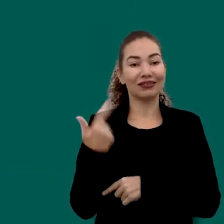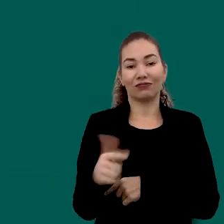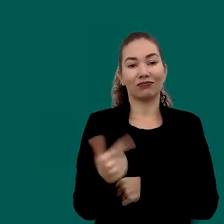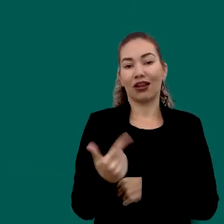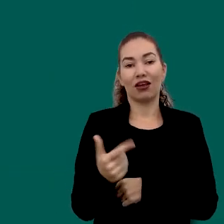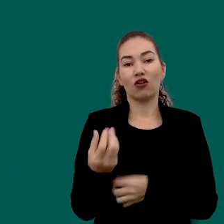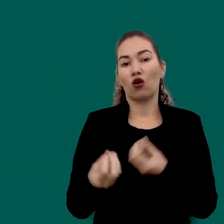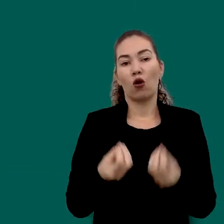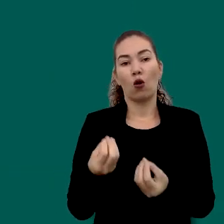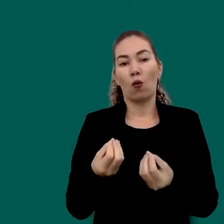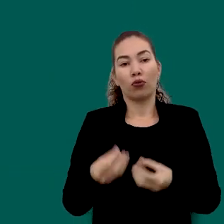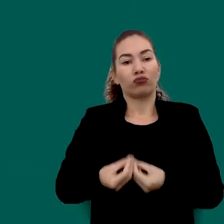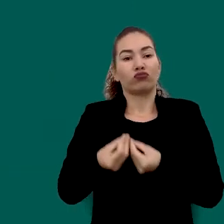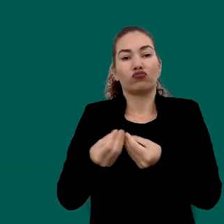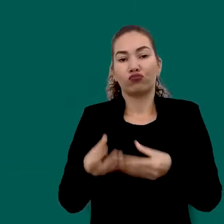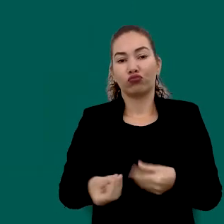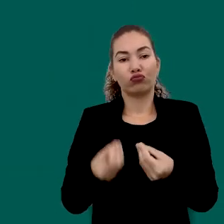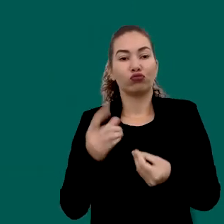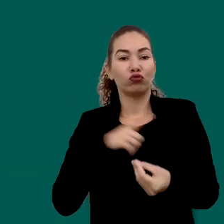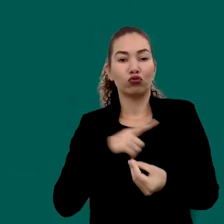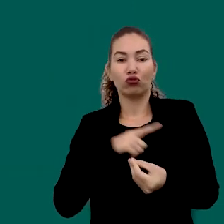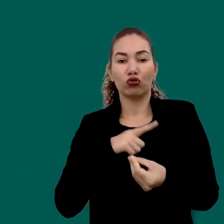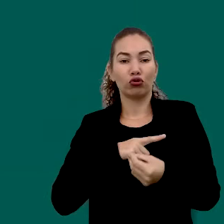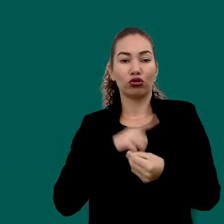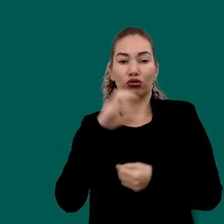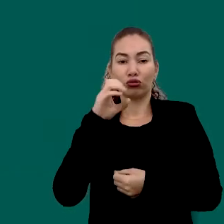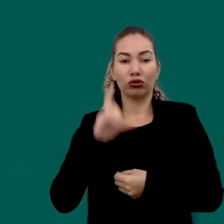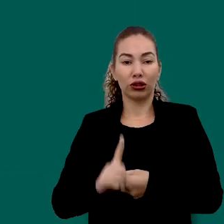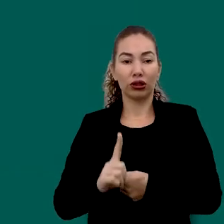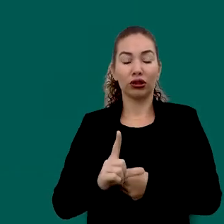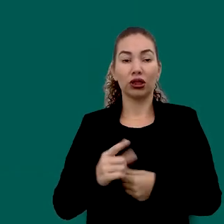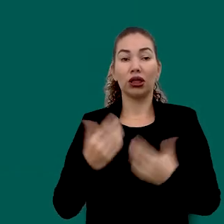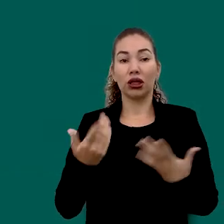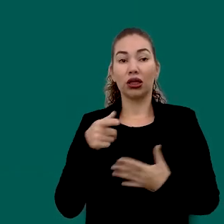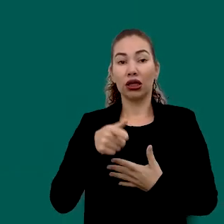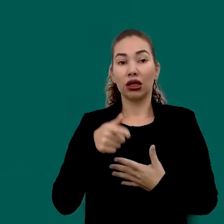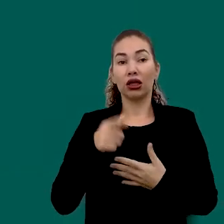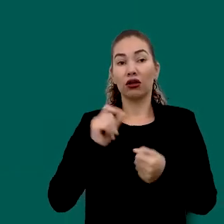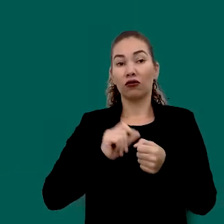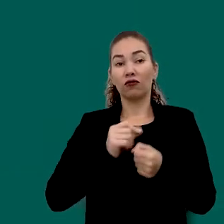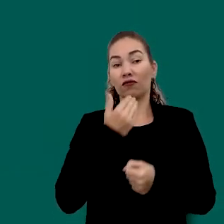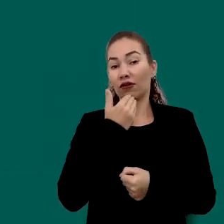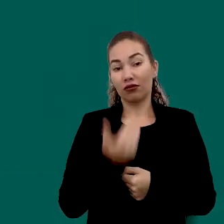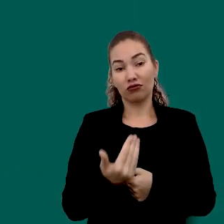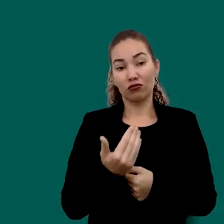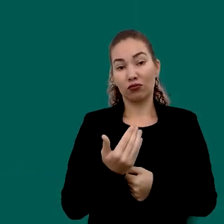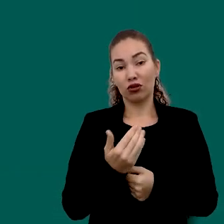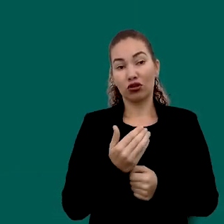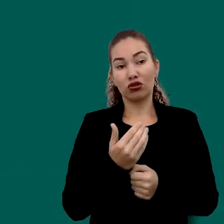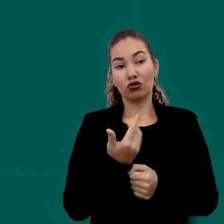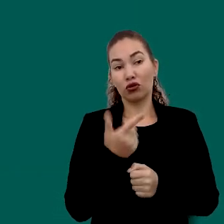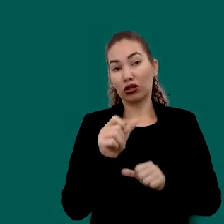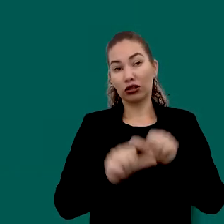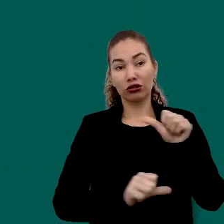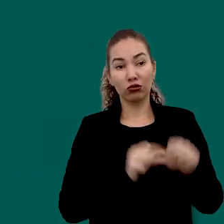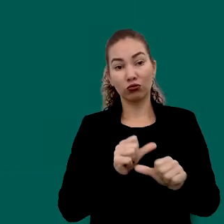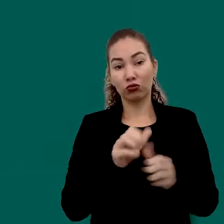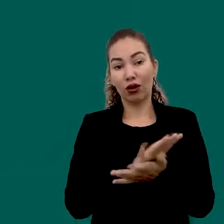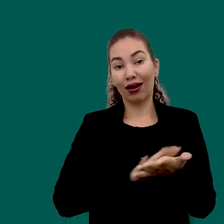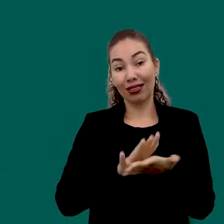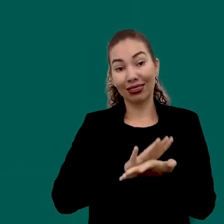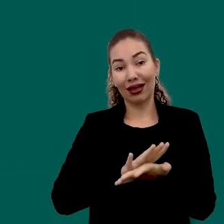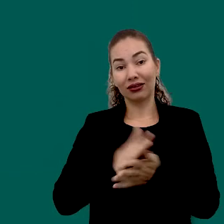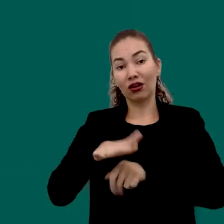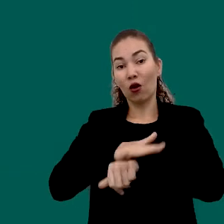tu disponibiliza tudo que tu tem ali para o teu cliente e, através dali, ele faz o pedido sem trocar nada de ideia contigo e só começa a